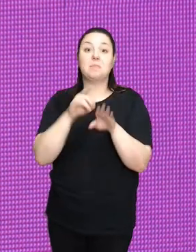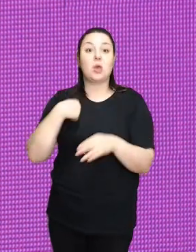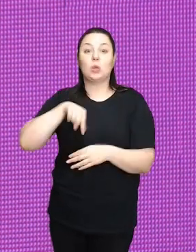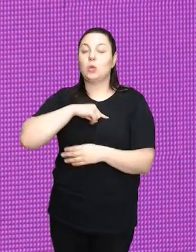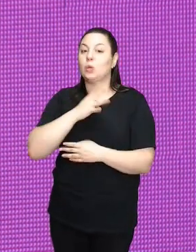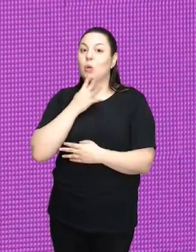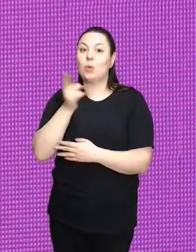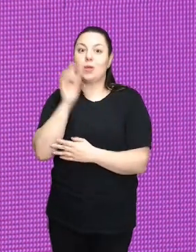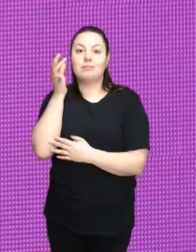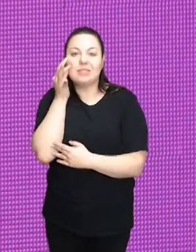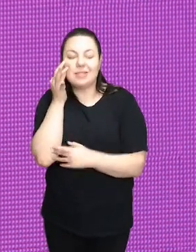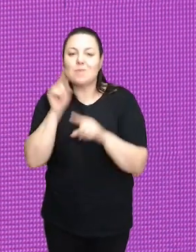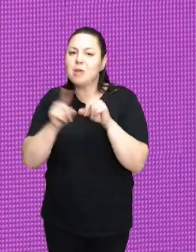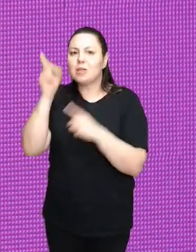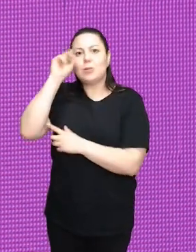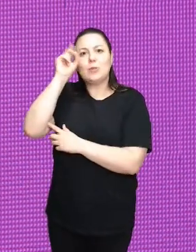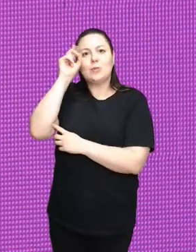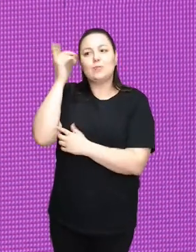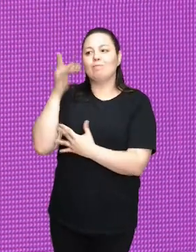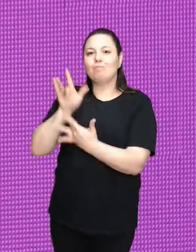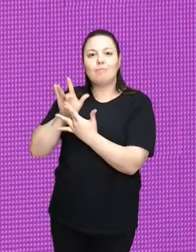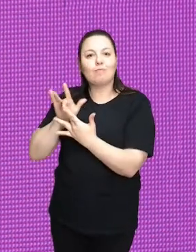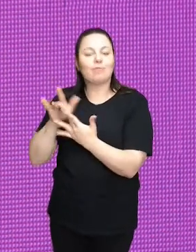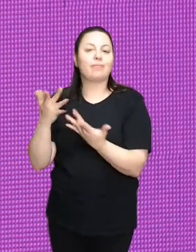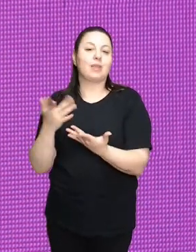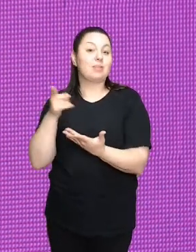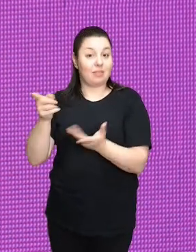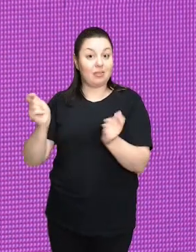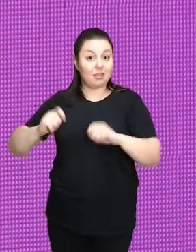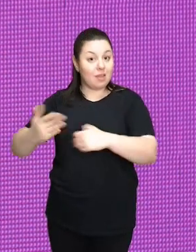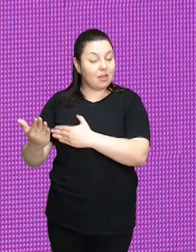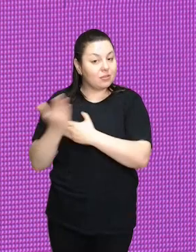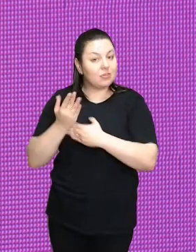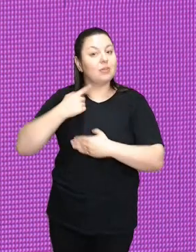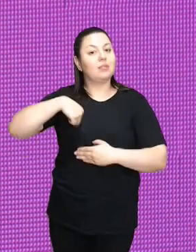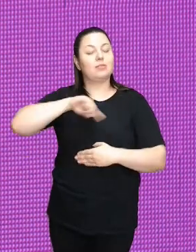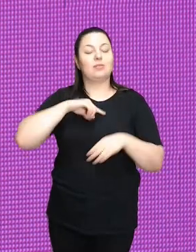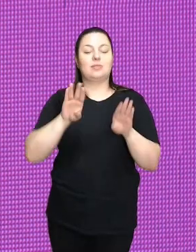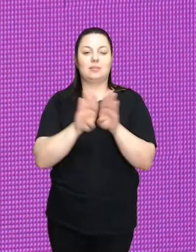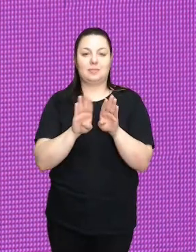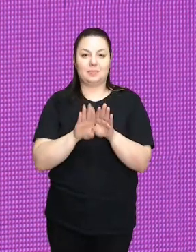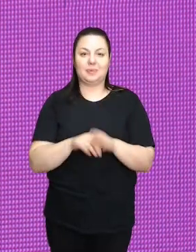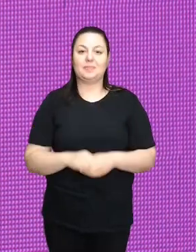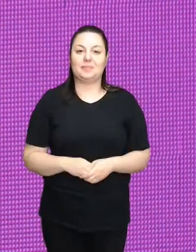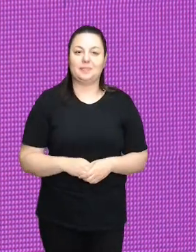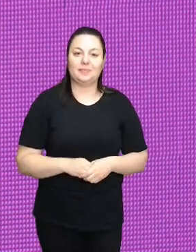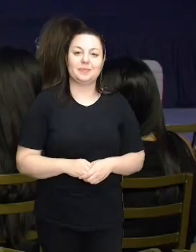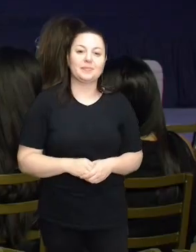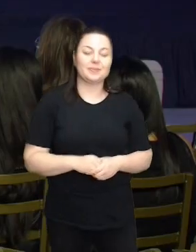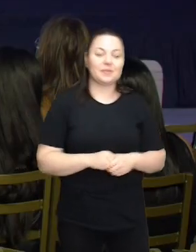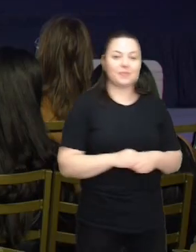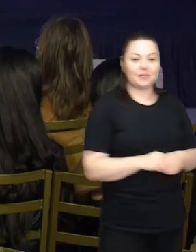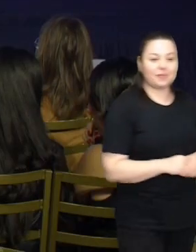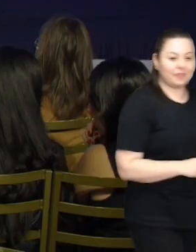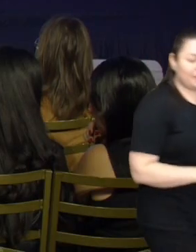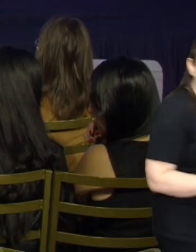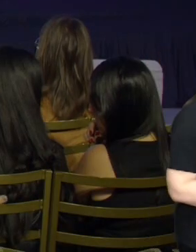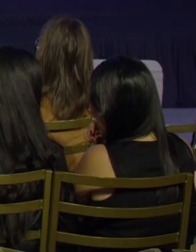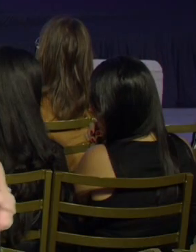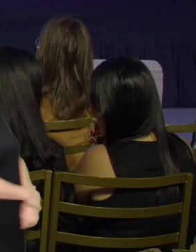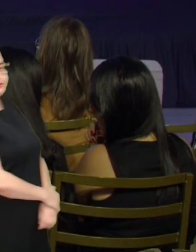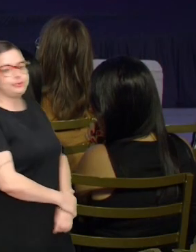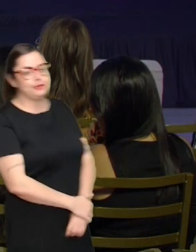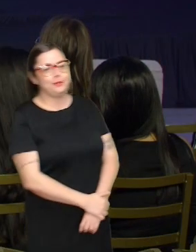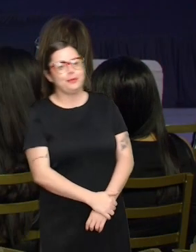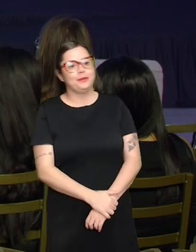ali, né? Todo dia com a gente e que podem nos ajudar nessa tentativa. Muito legal também tu trazer isso